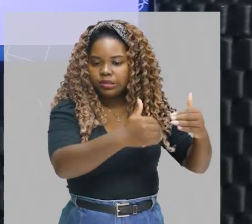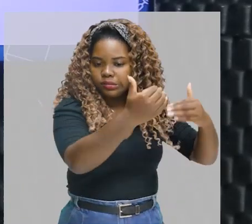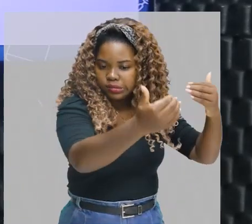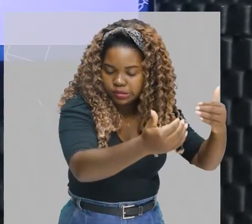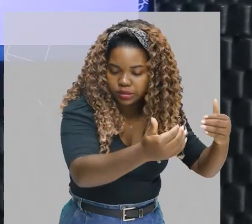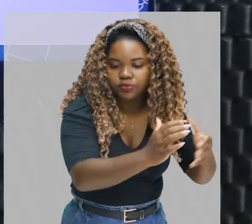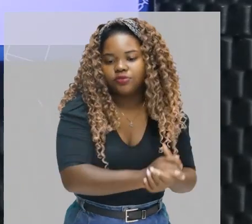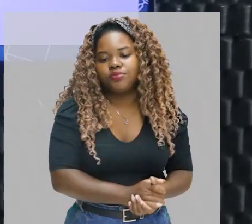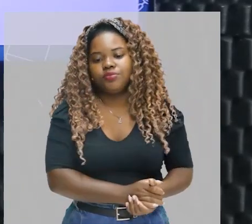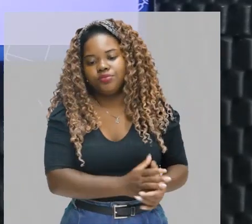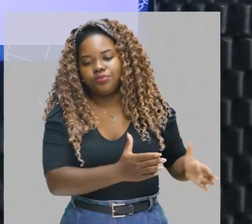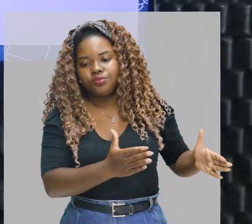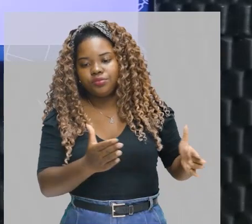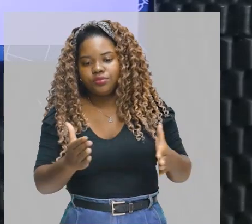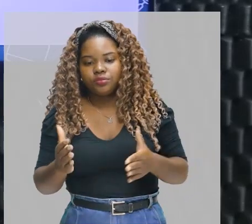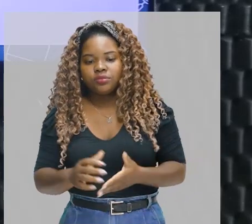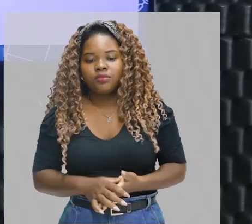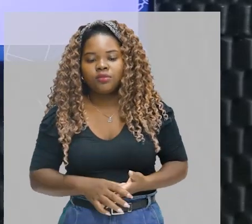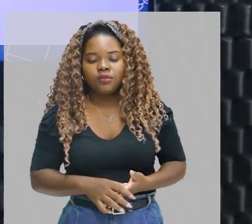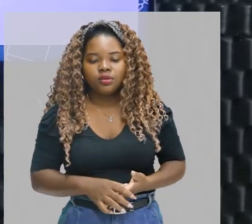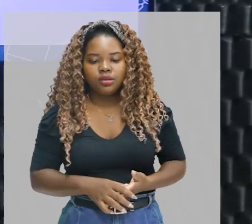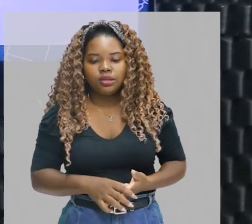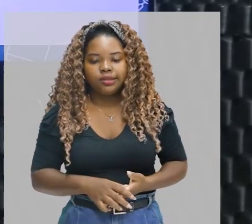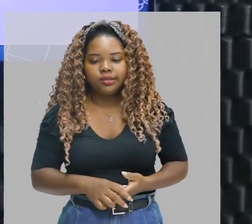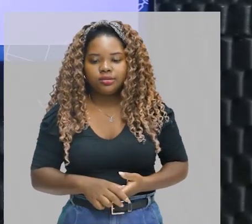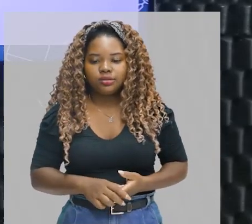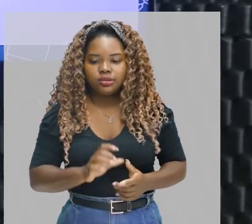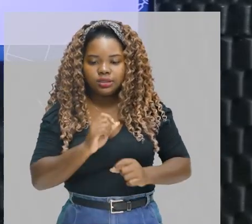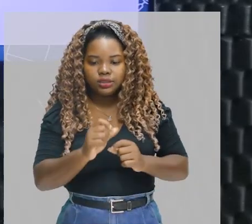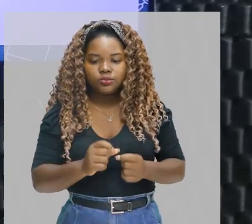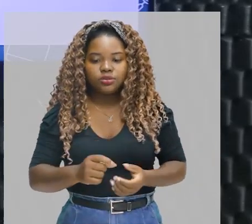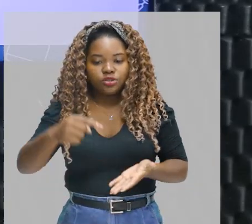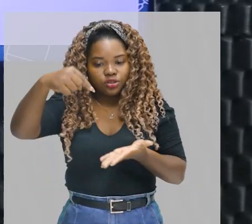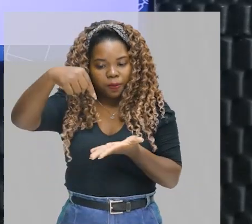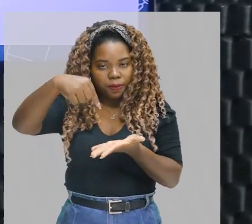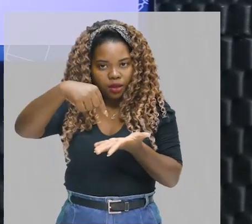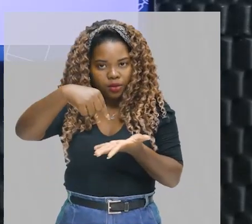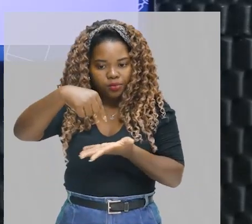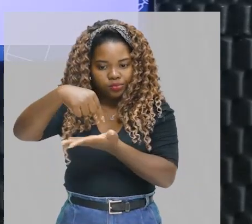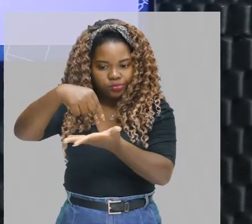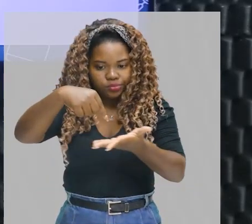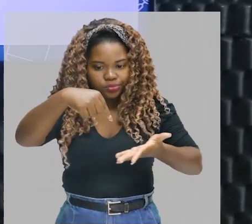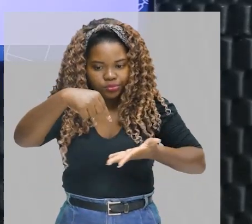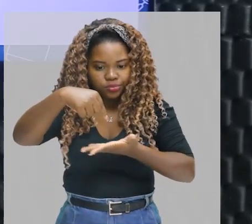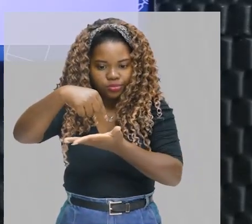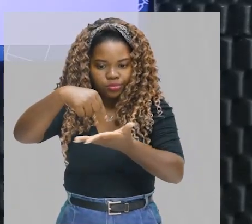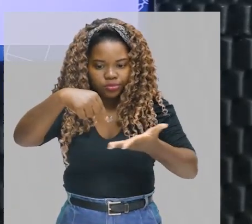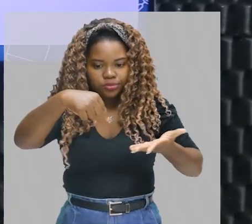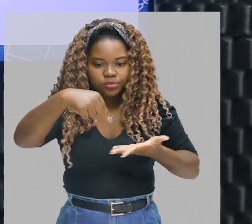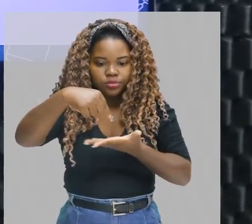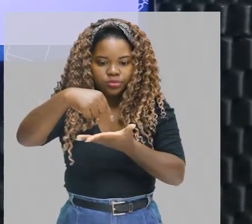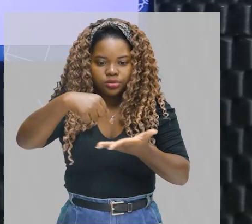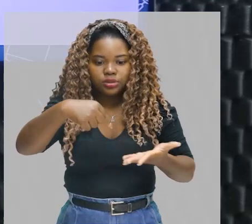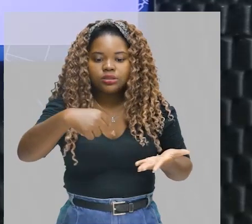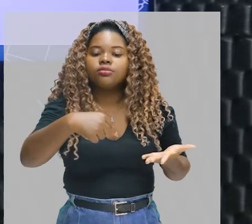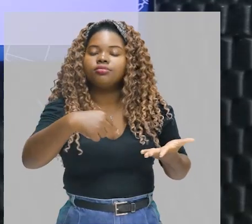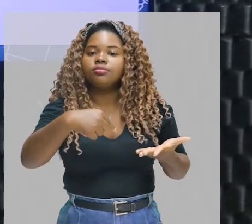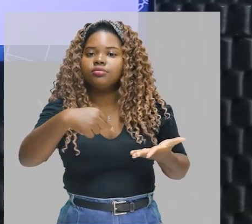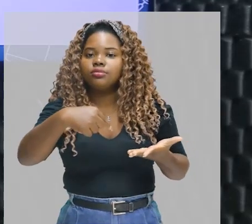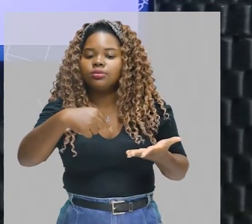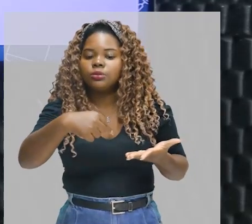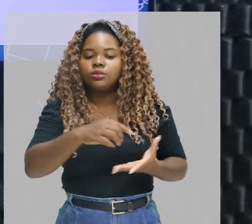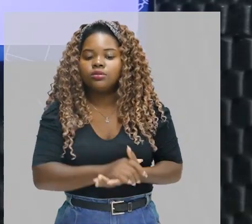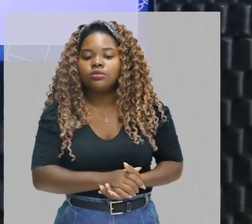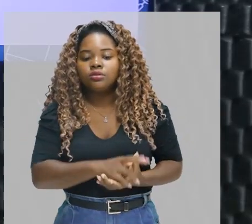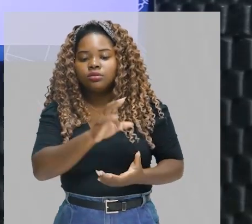sugo era lido por uma agulha, certo? E o som amplificado de uma maneira mecânica, certo? O